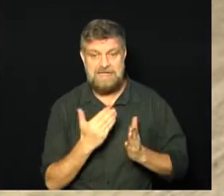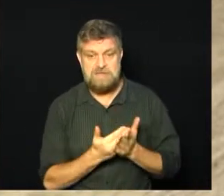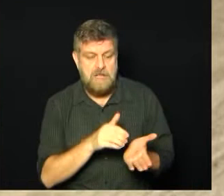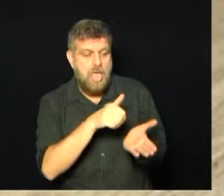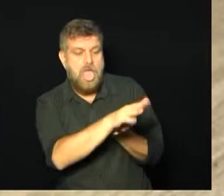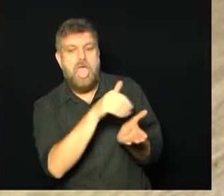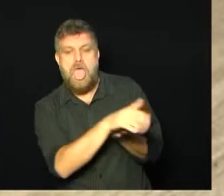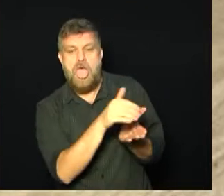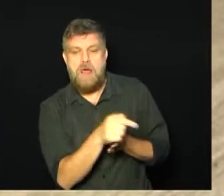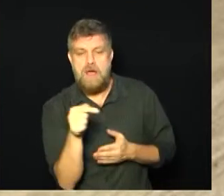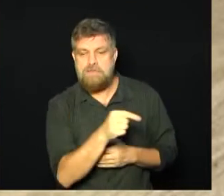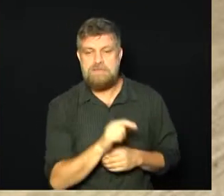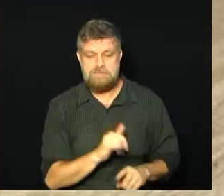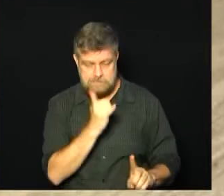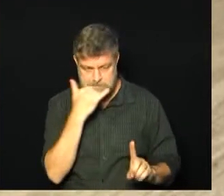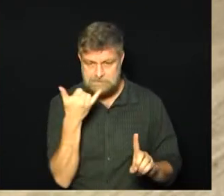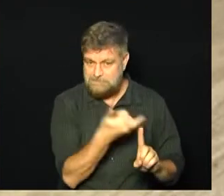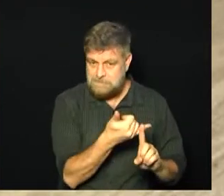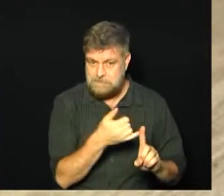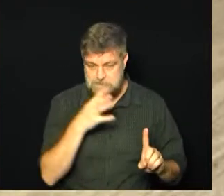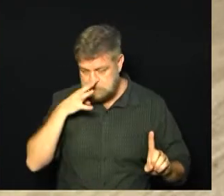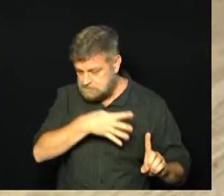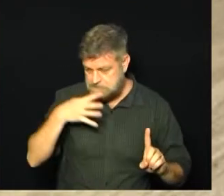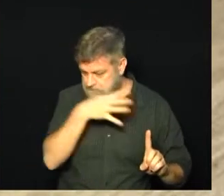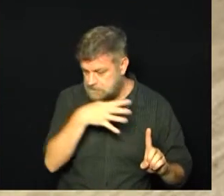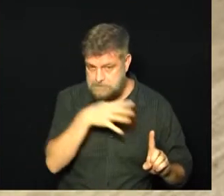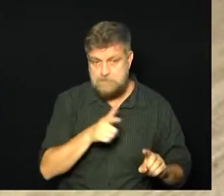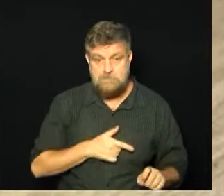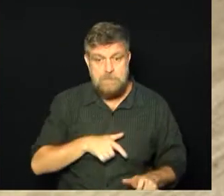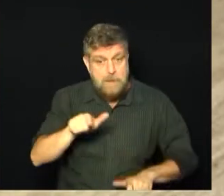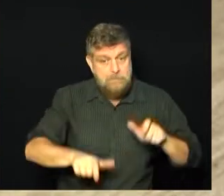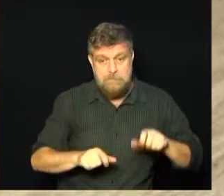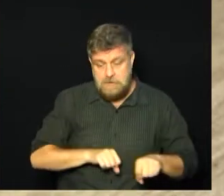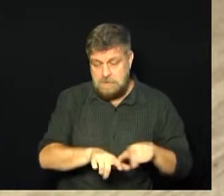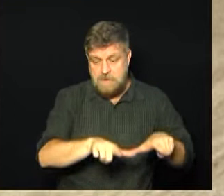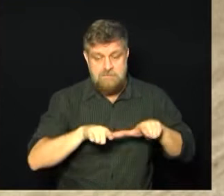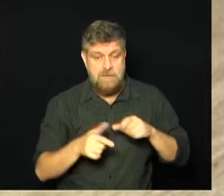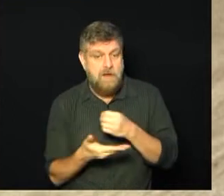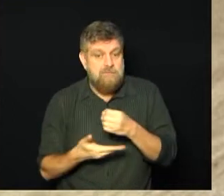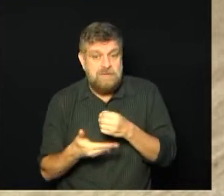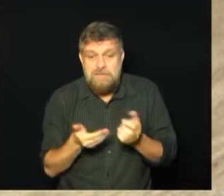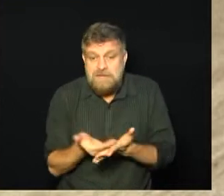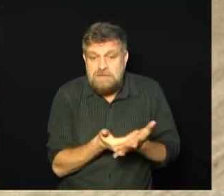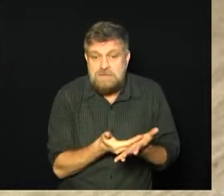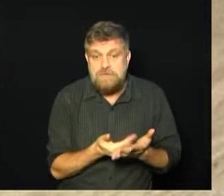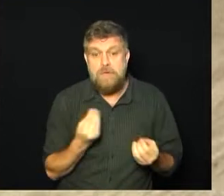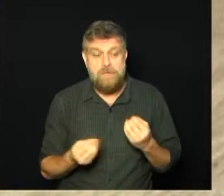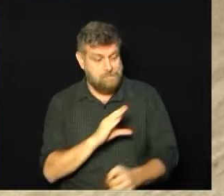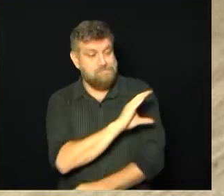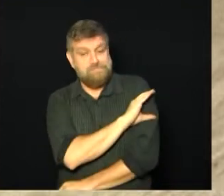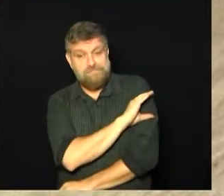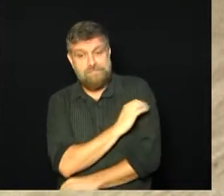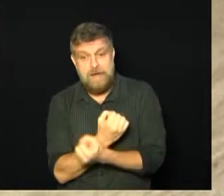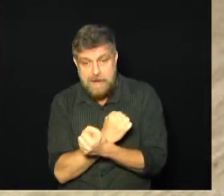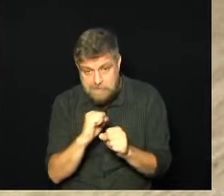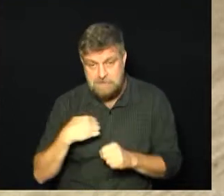diz, justamente por não ser aceita, toda a questão de bullying muito cedo. Então, muitos não conseguem concluir o ensino fundamental, quem dirá o ensino médio. Então, quando a gente